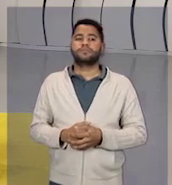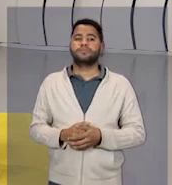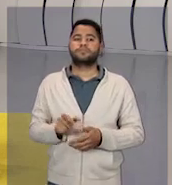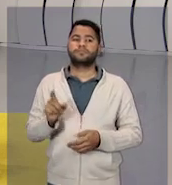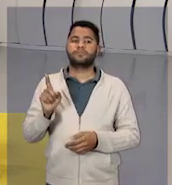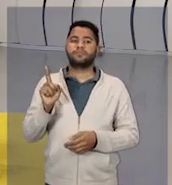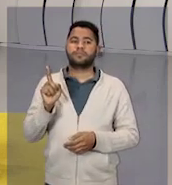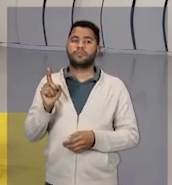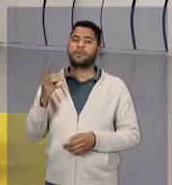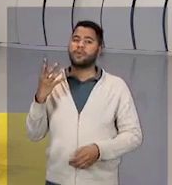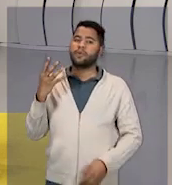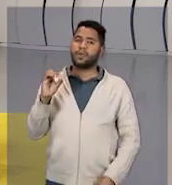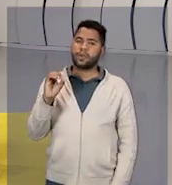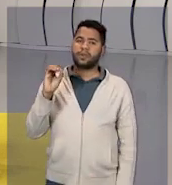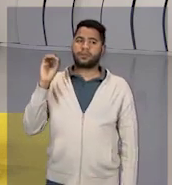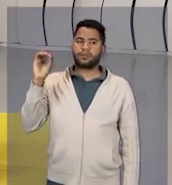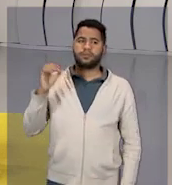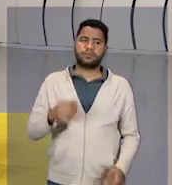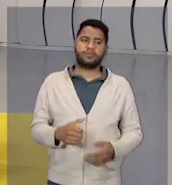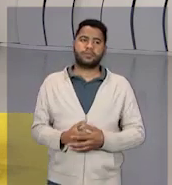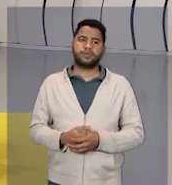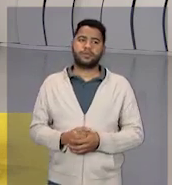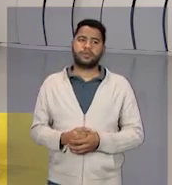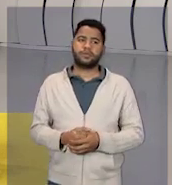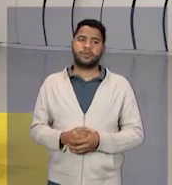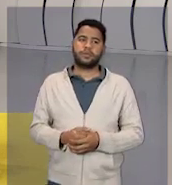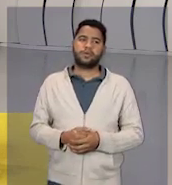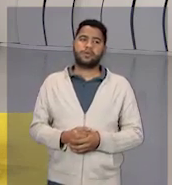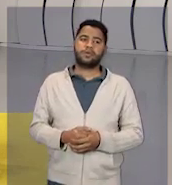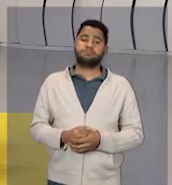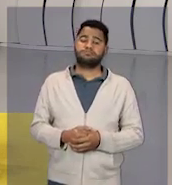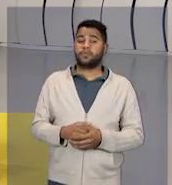tem 40 graus. Ou